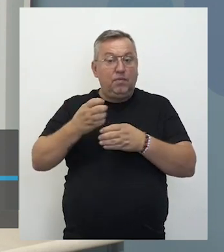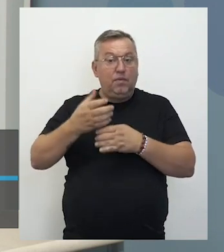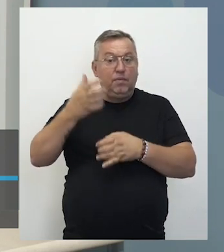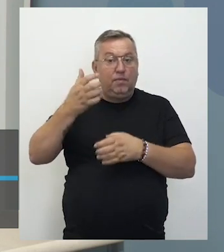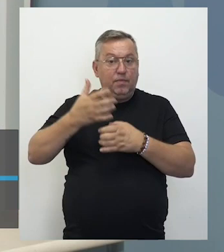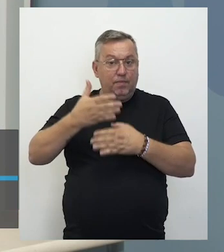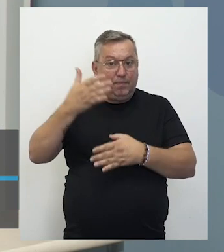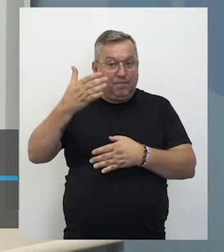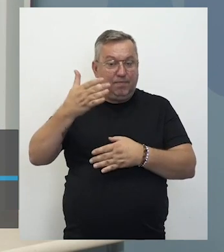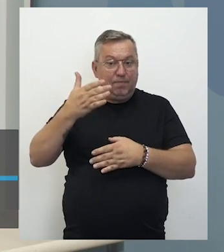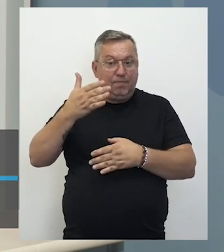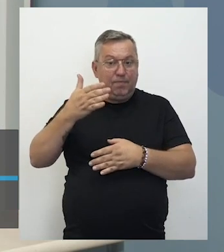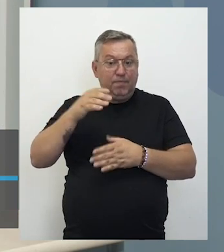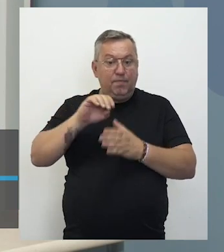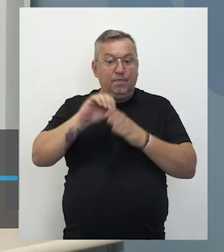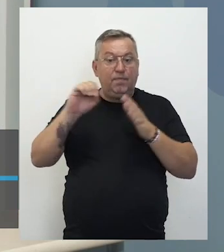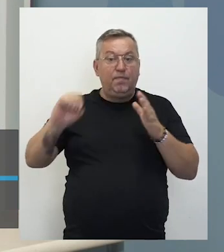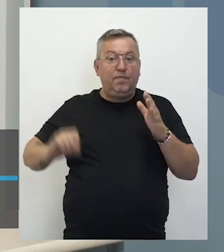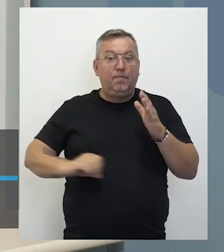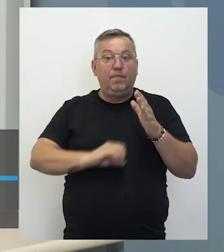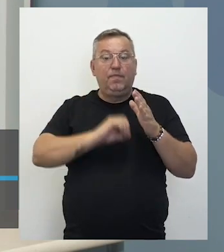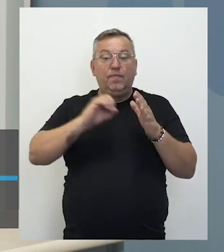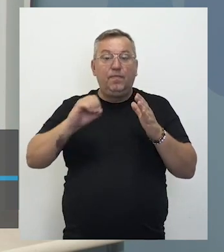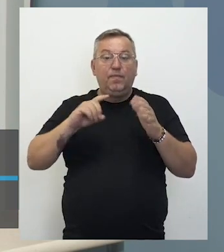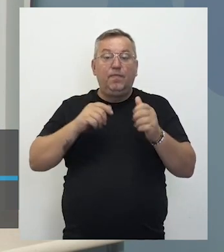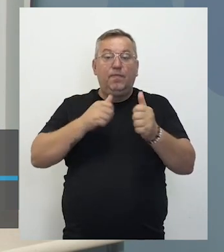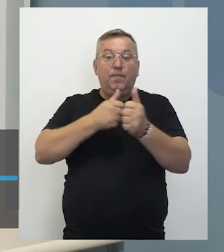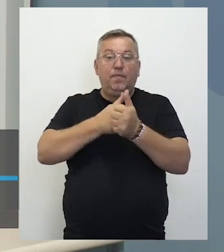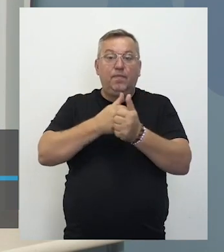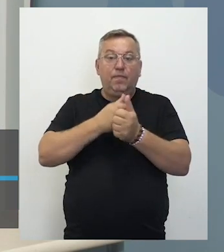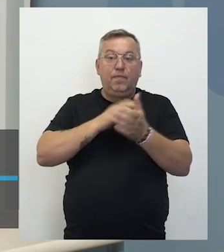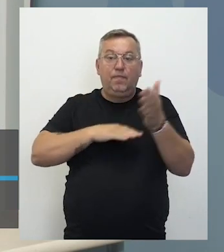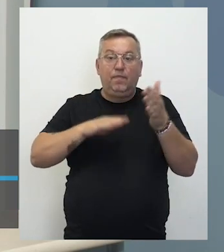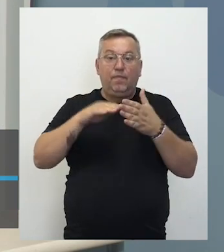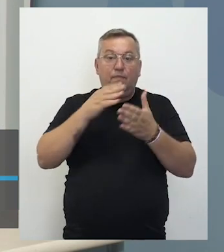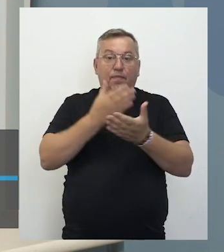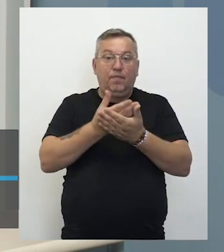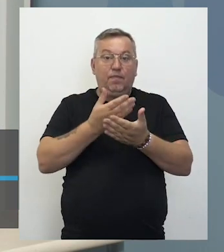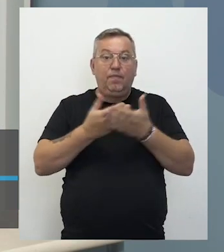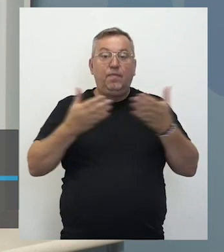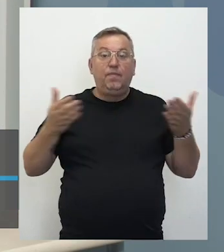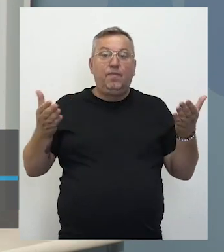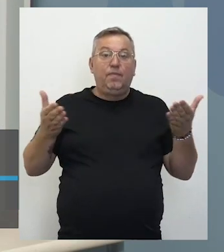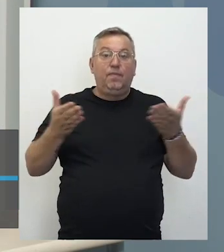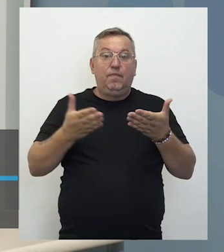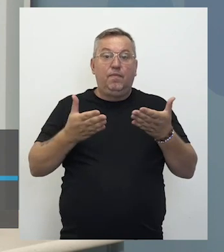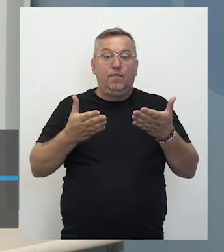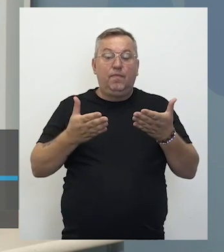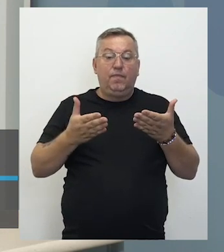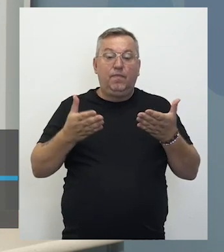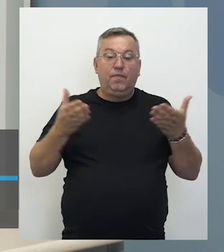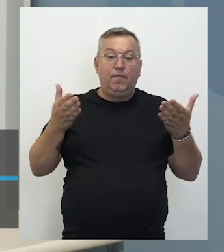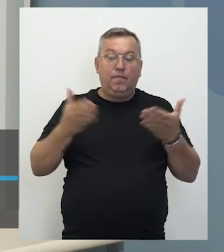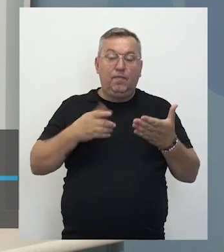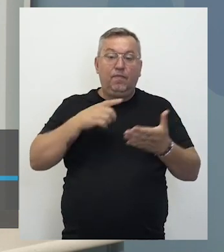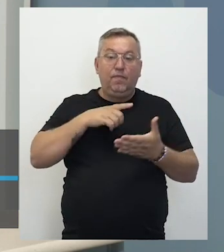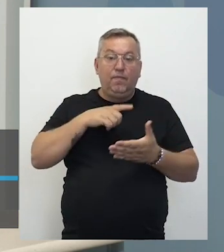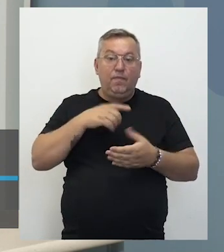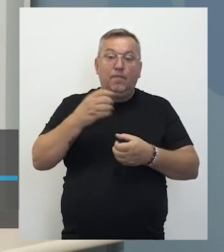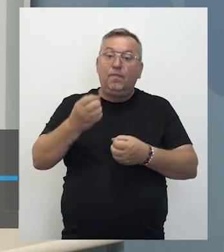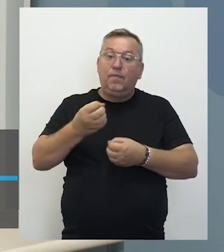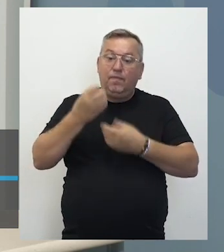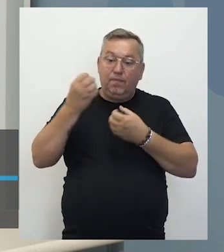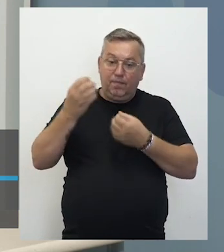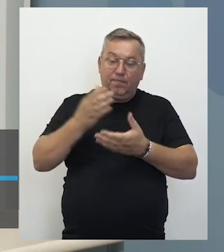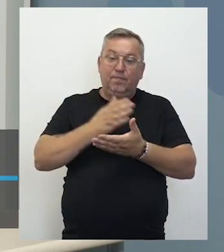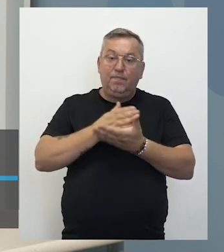do Centro de Mídias e que vão nos acompanhar durante toda essa aula de hoje. Então, agora a gente vai para aquelas informações iniciais